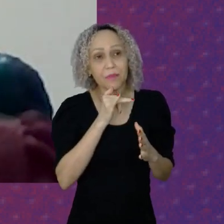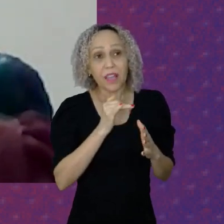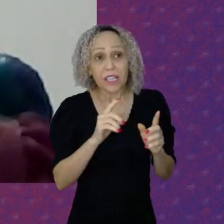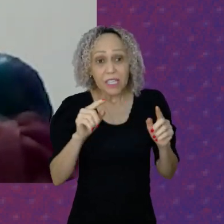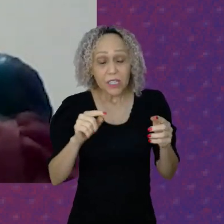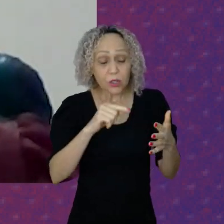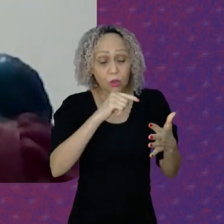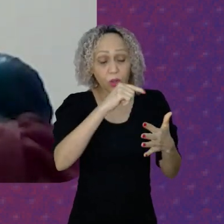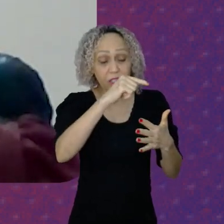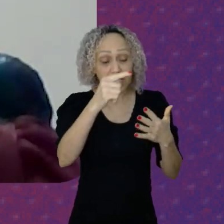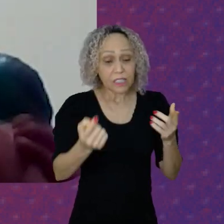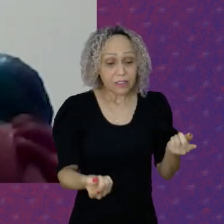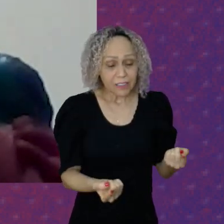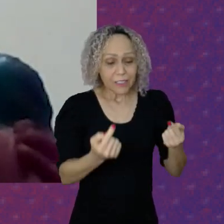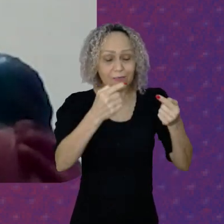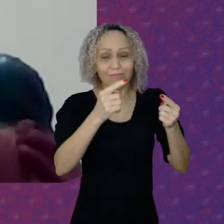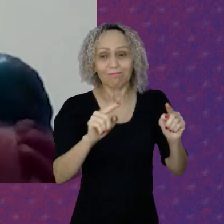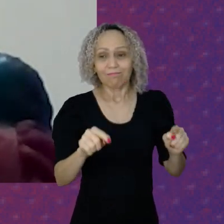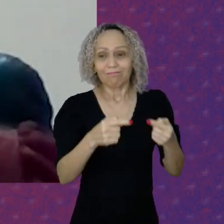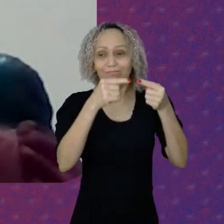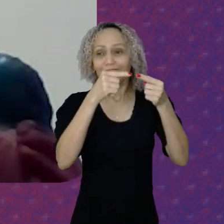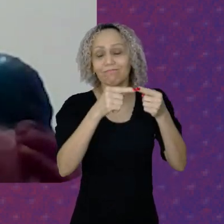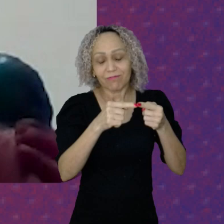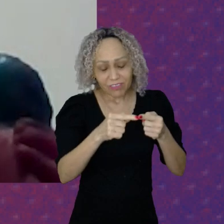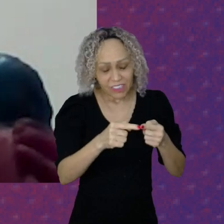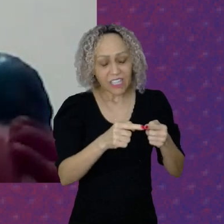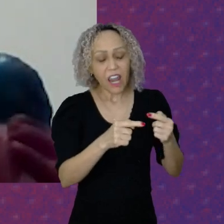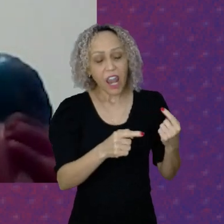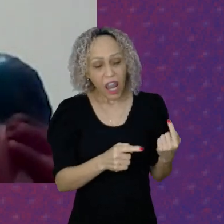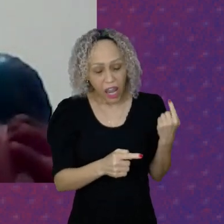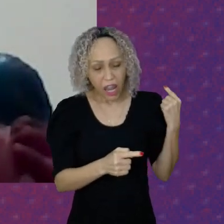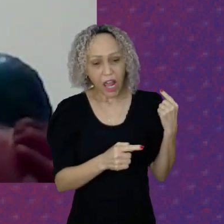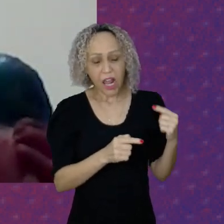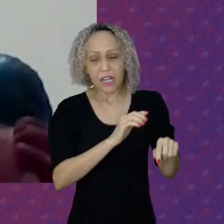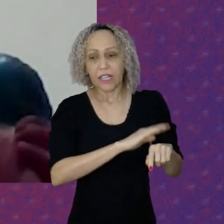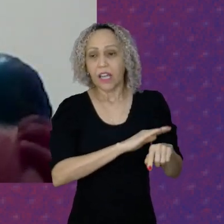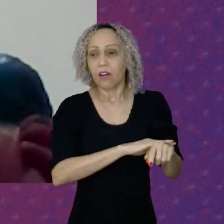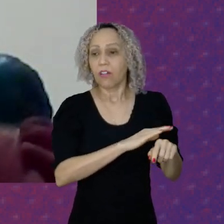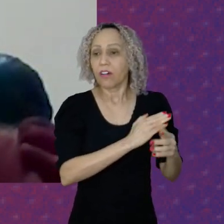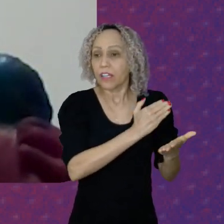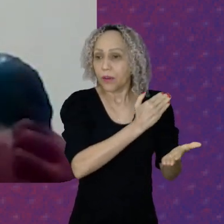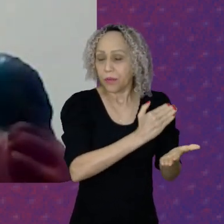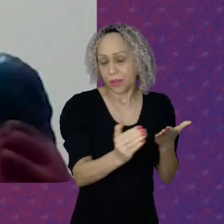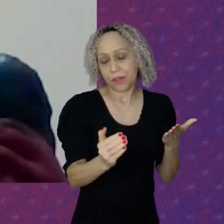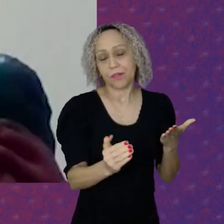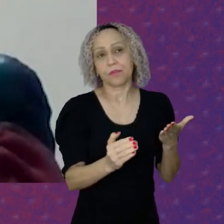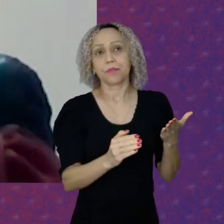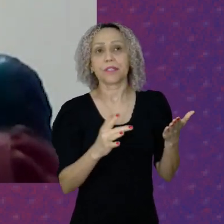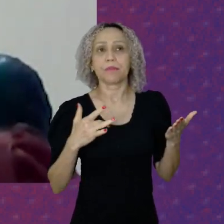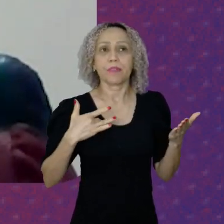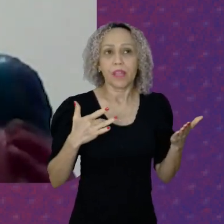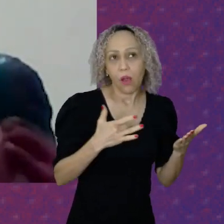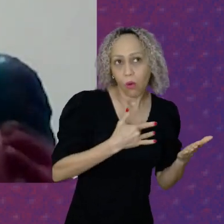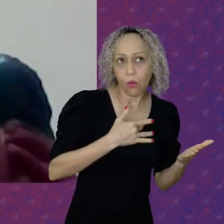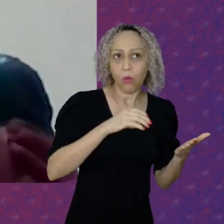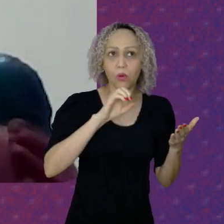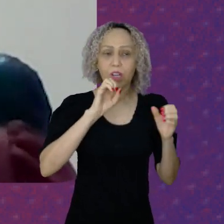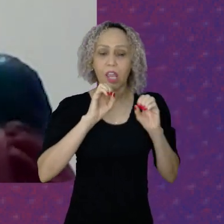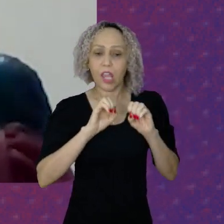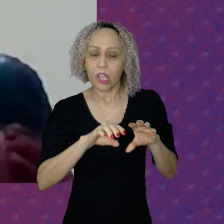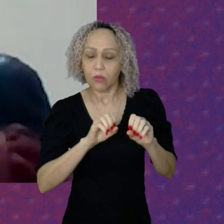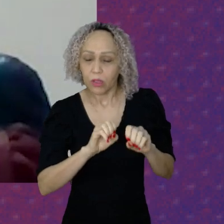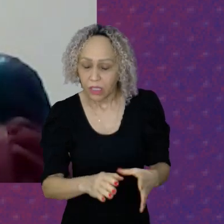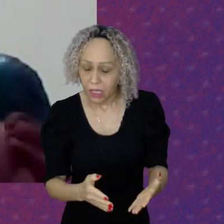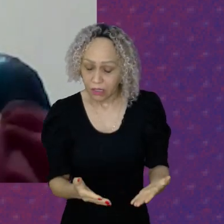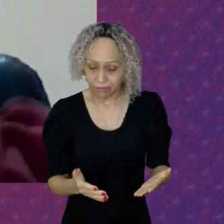nascedouro, essa interligação com os serviços de saúde e de educação. Então, hoje nós temos um novo